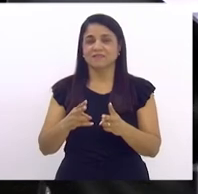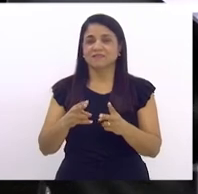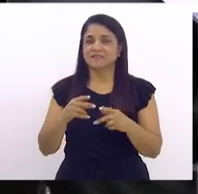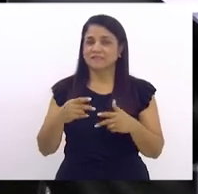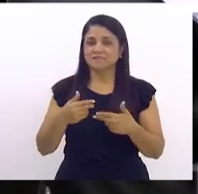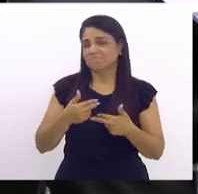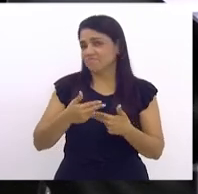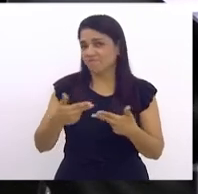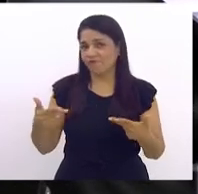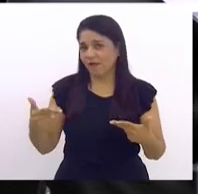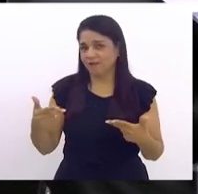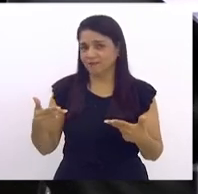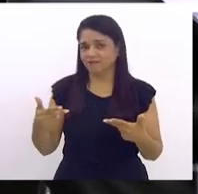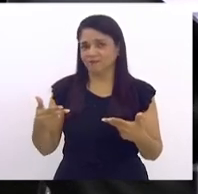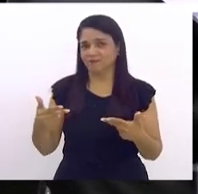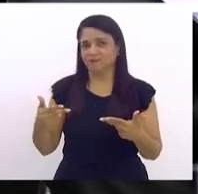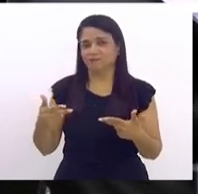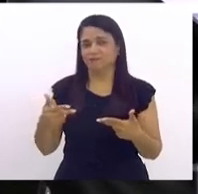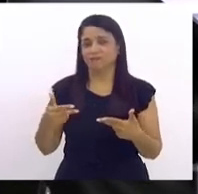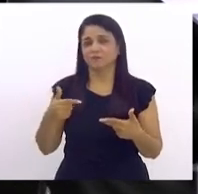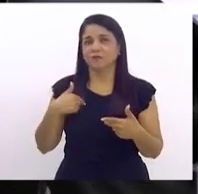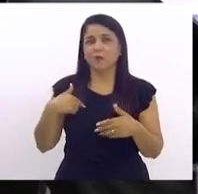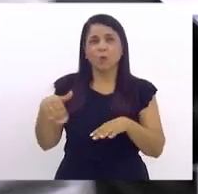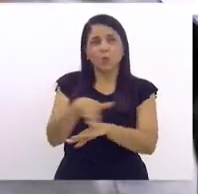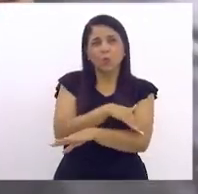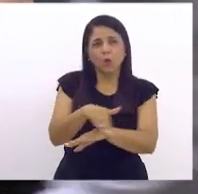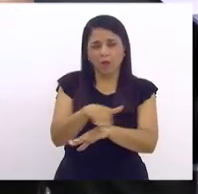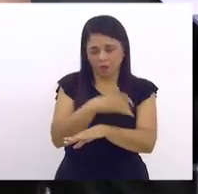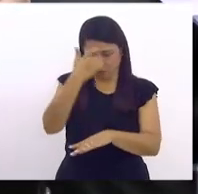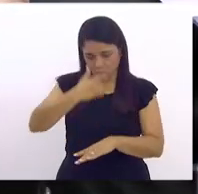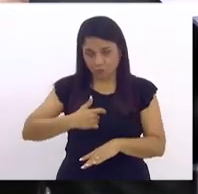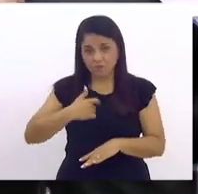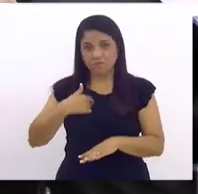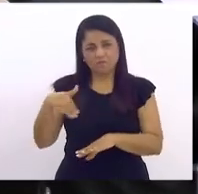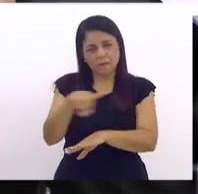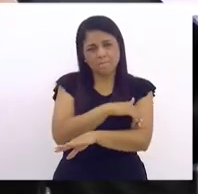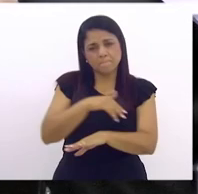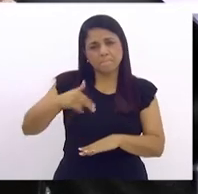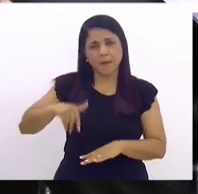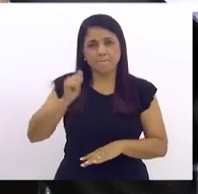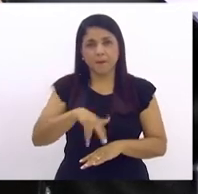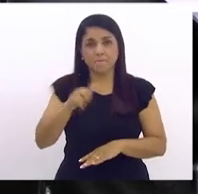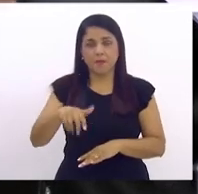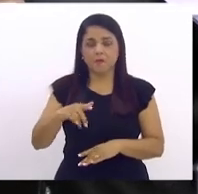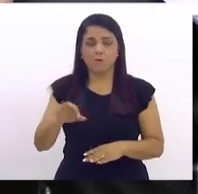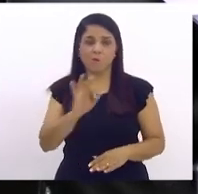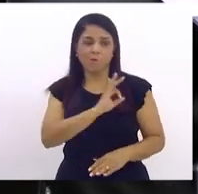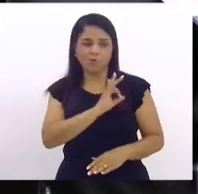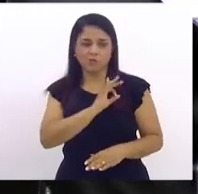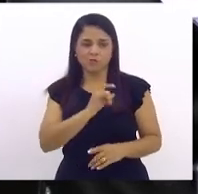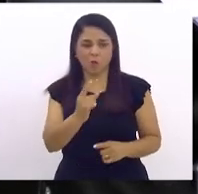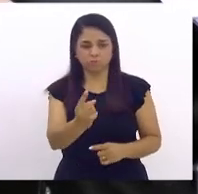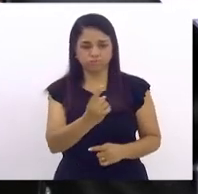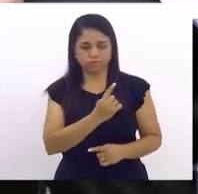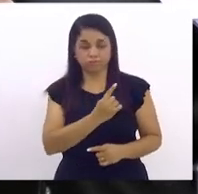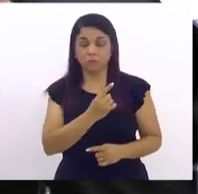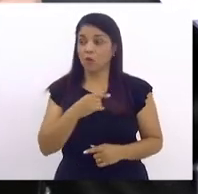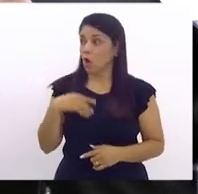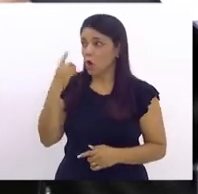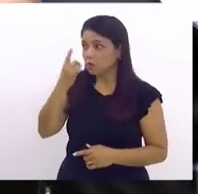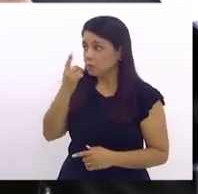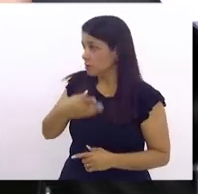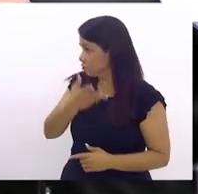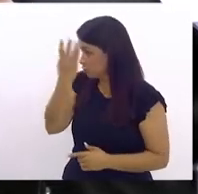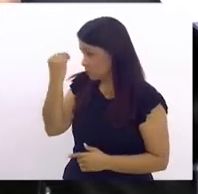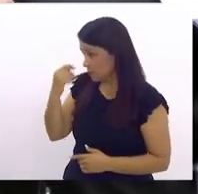presidente, que, às vezes, eu estou na rua, passa um policial militar fardado, e diz assim, deputado, não esquece